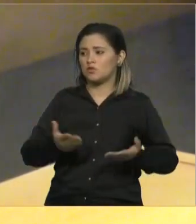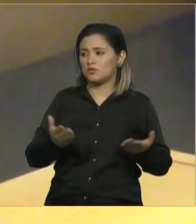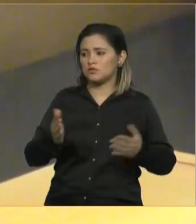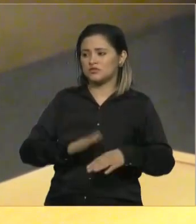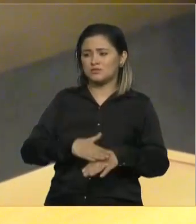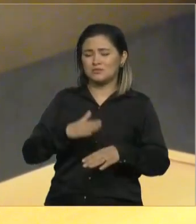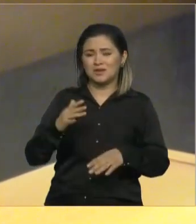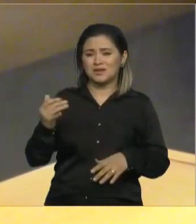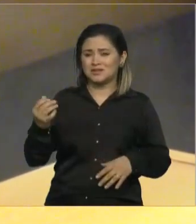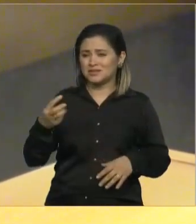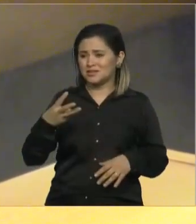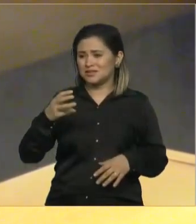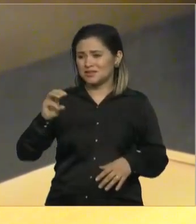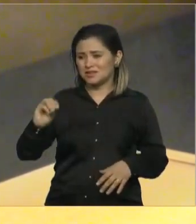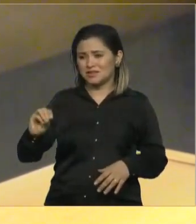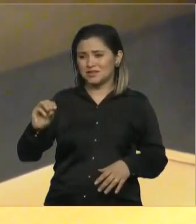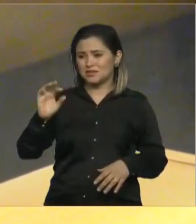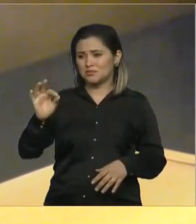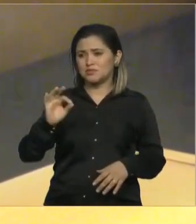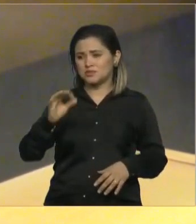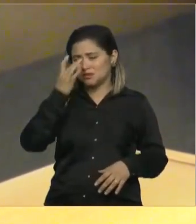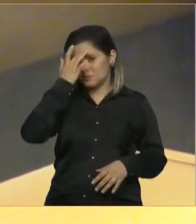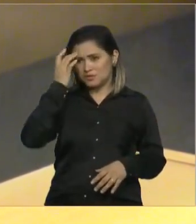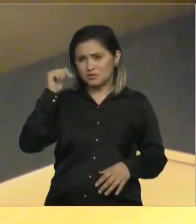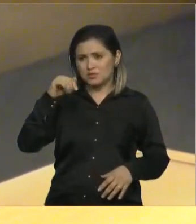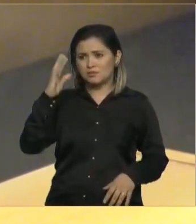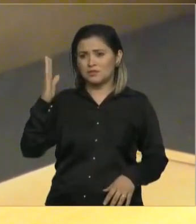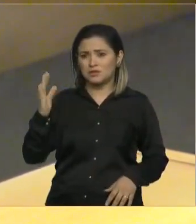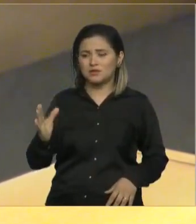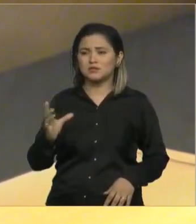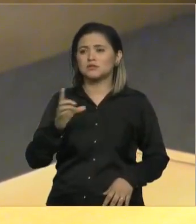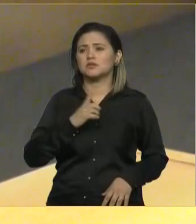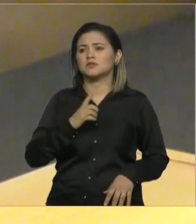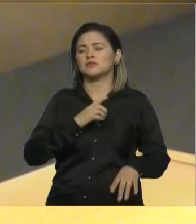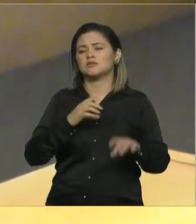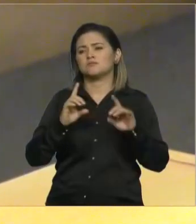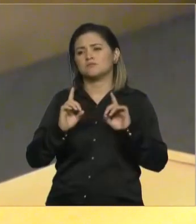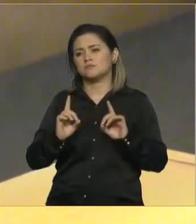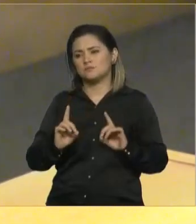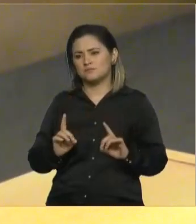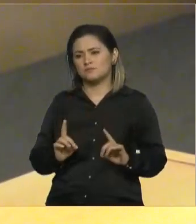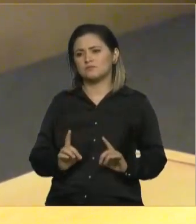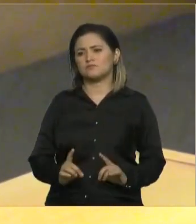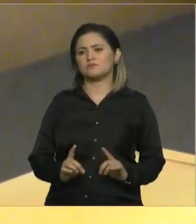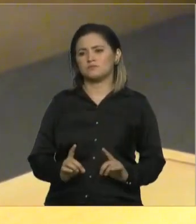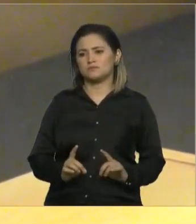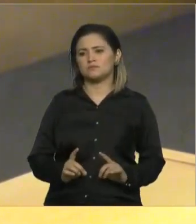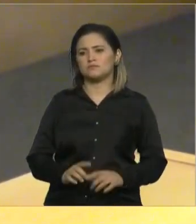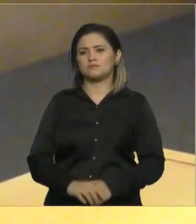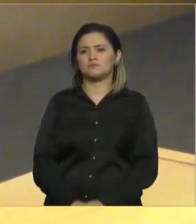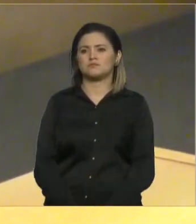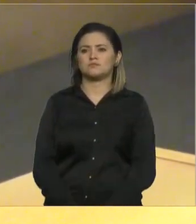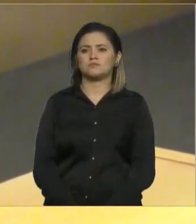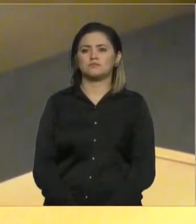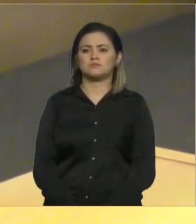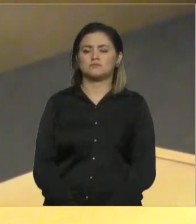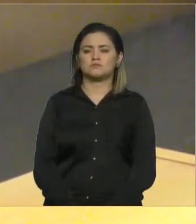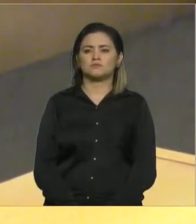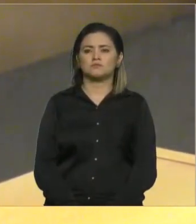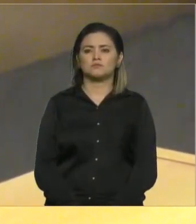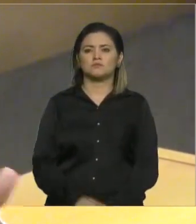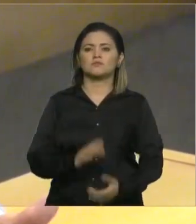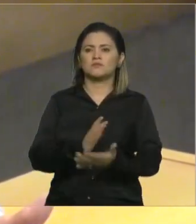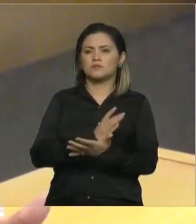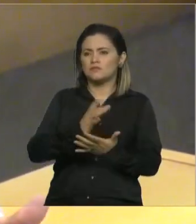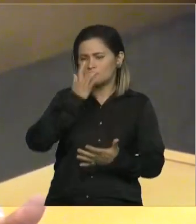nós temos mais de 200 milhões de habitantes, mais de 30% dos brasileiros têm algum tipo de deficiência. E algumas dessas pessoas, às vezes, estão